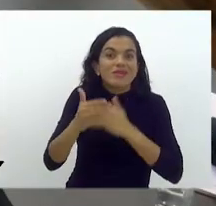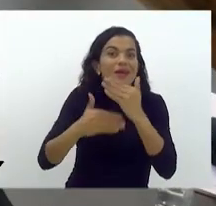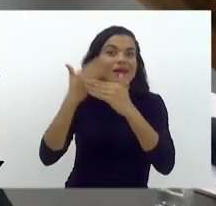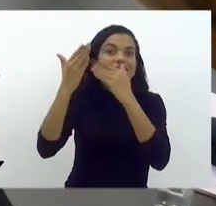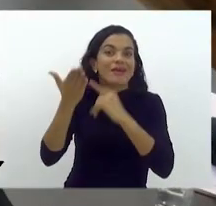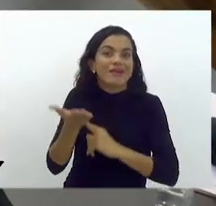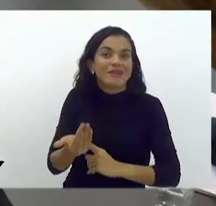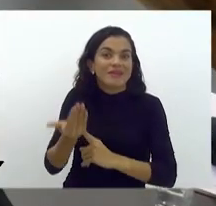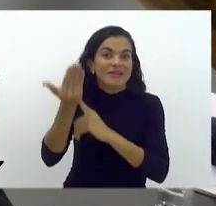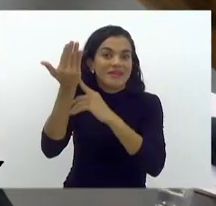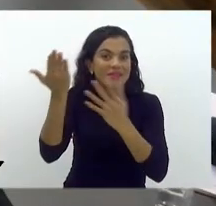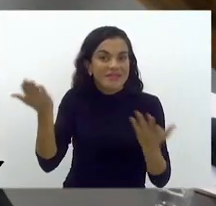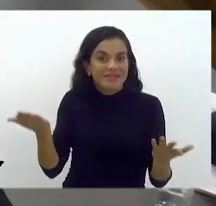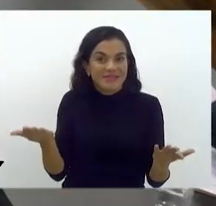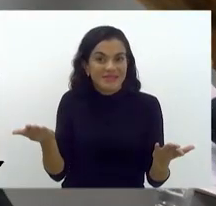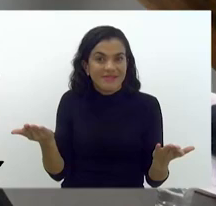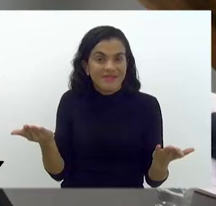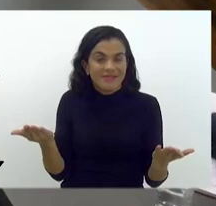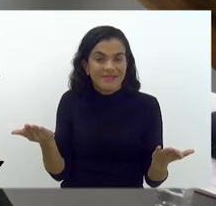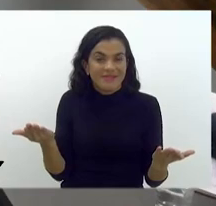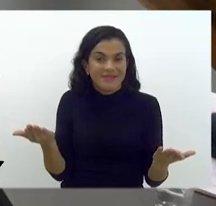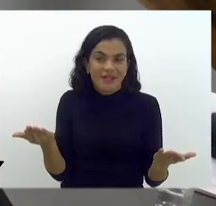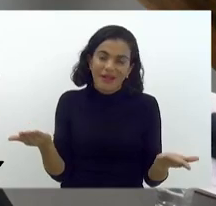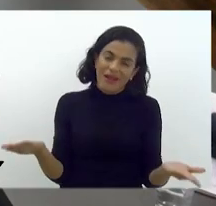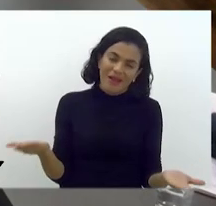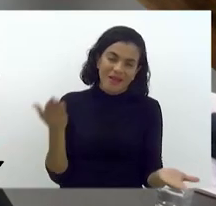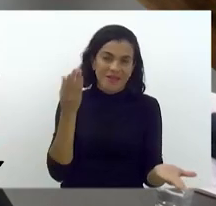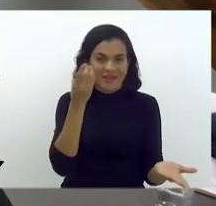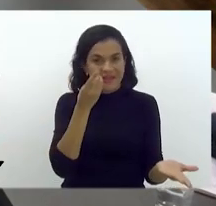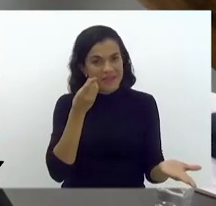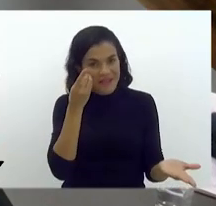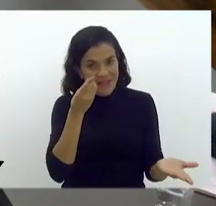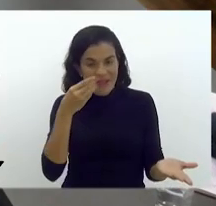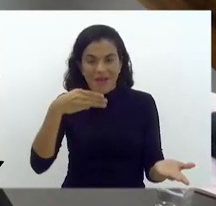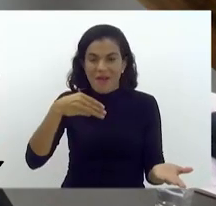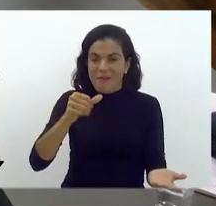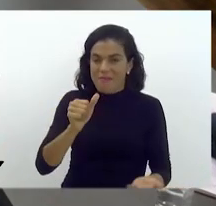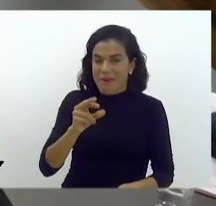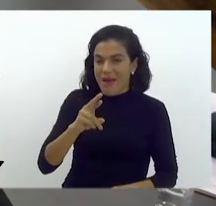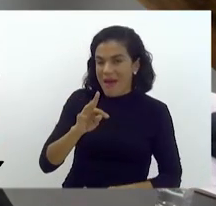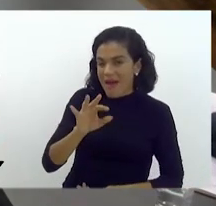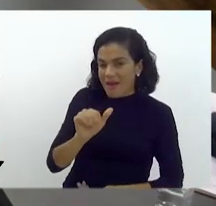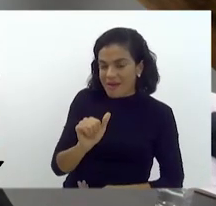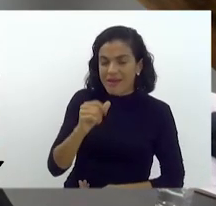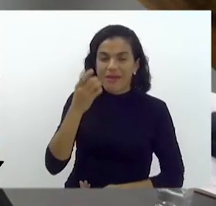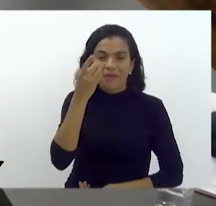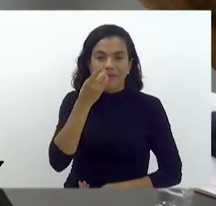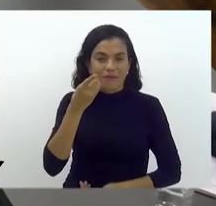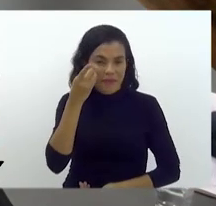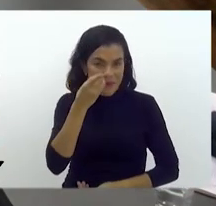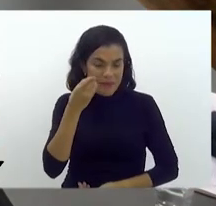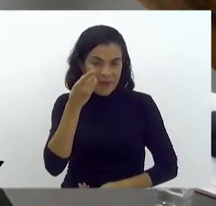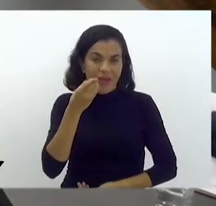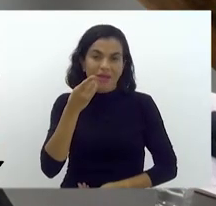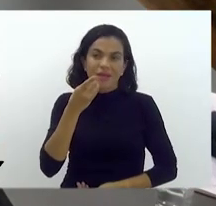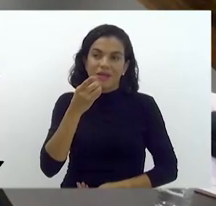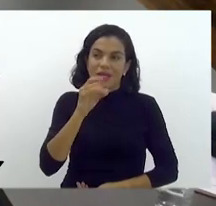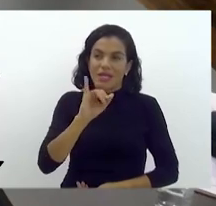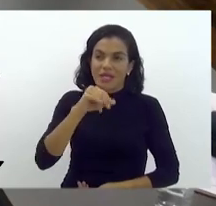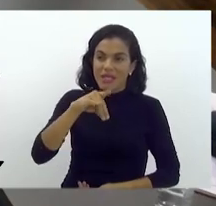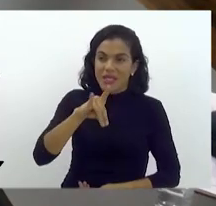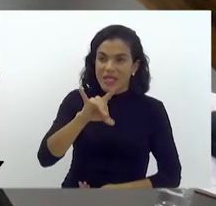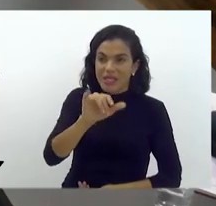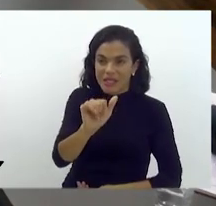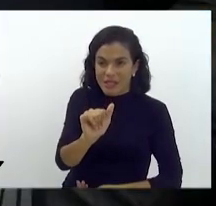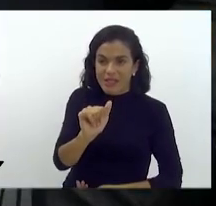avanço tecnológico então deputada Marta Rocha deputada deputada